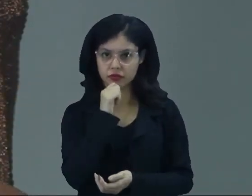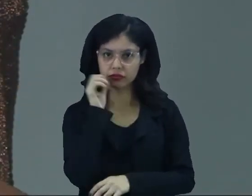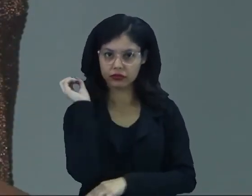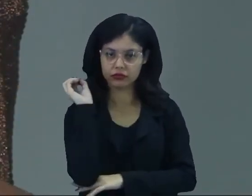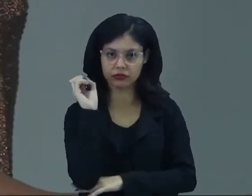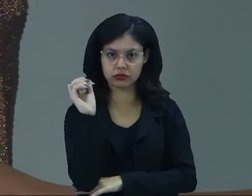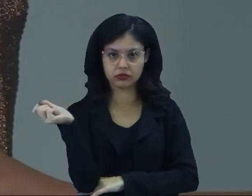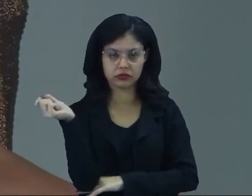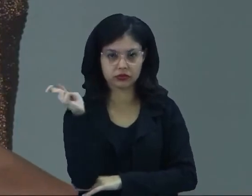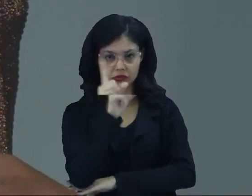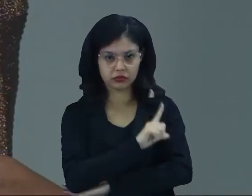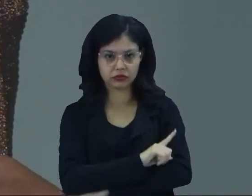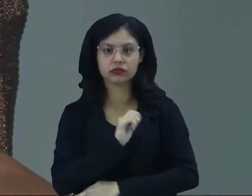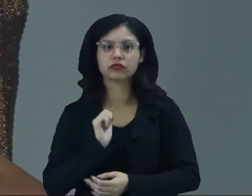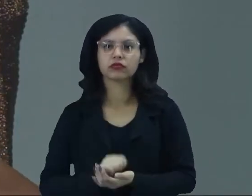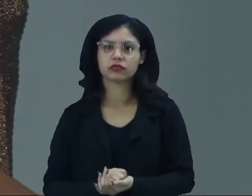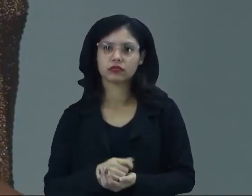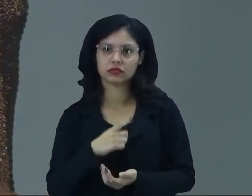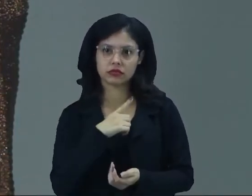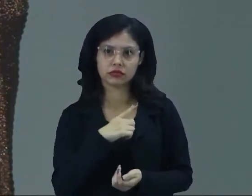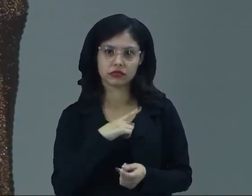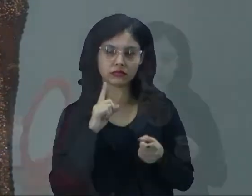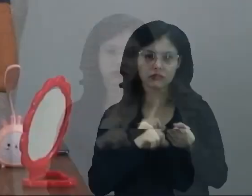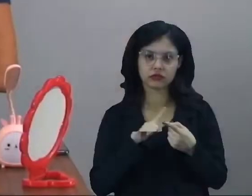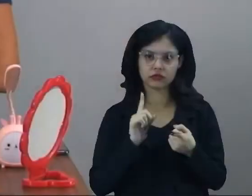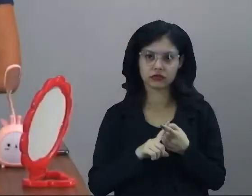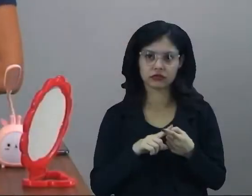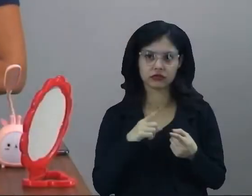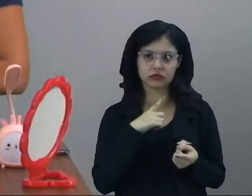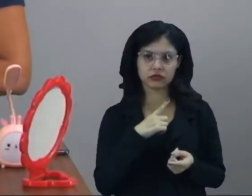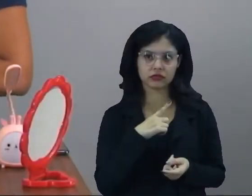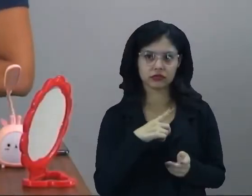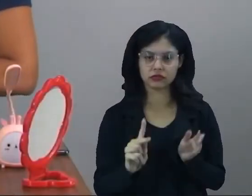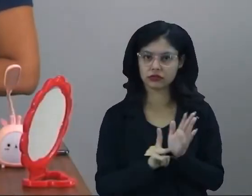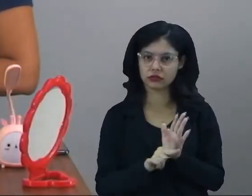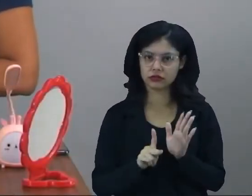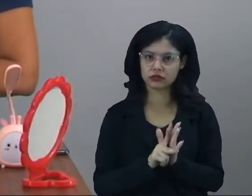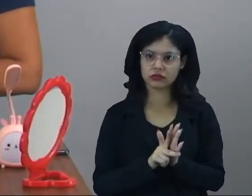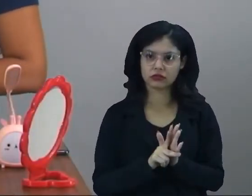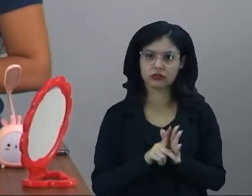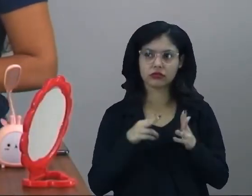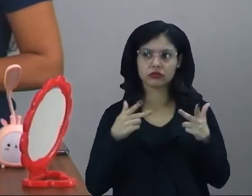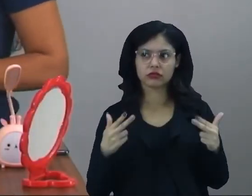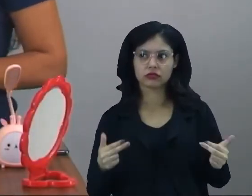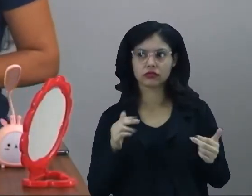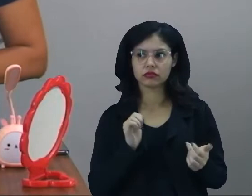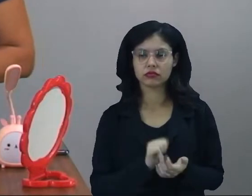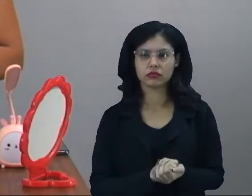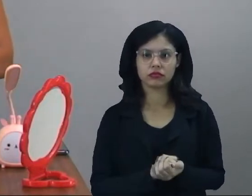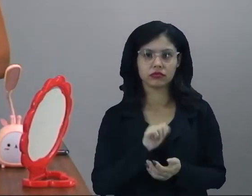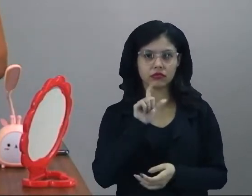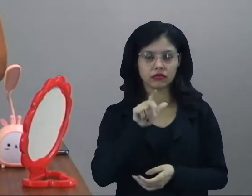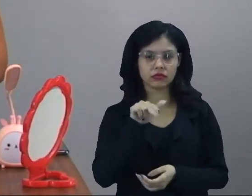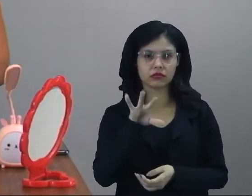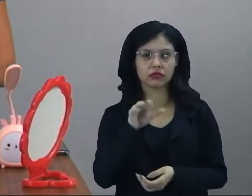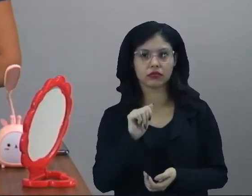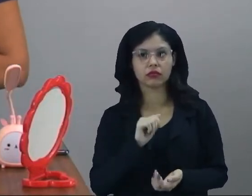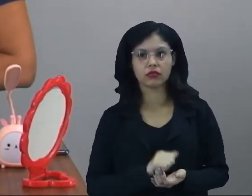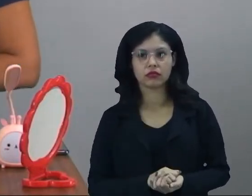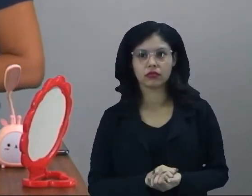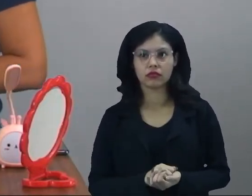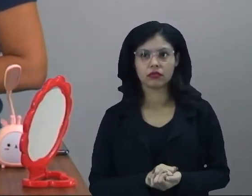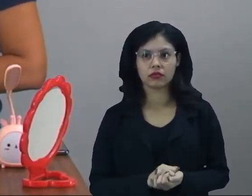Sol, nós marcamos aqui o Sol, porque o Sol, ele tem a luz própria e é um objeto luminoso.